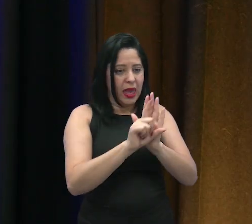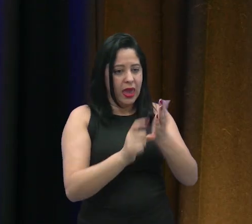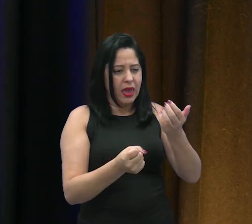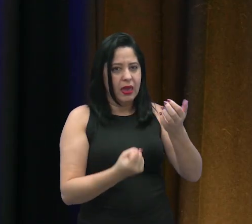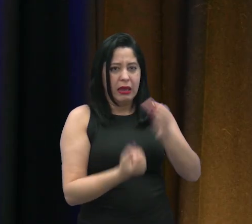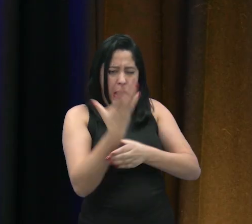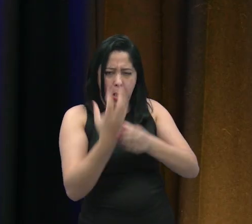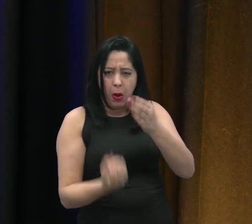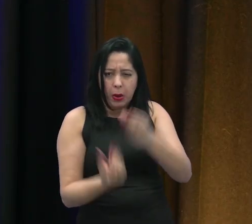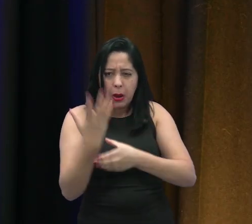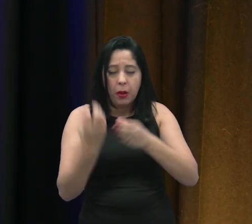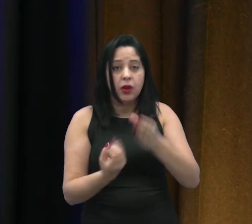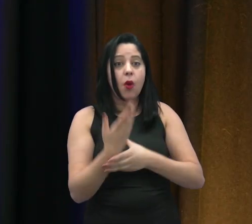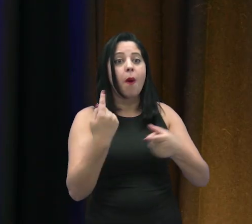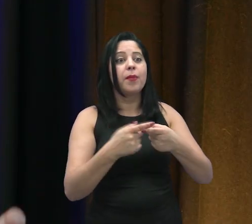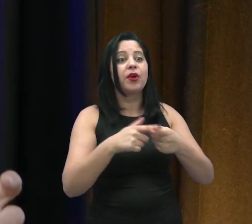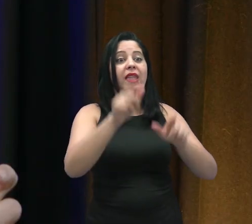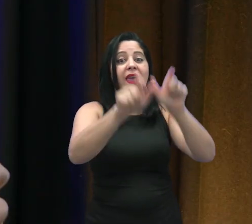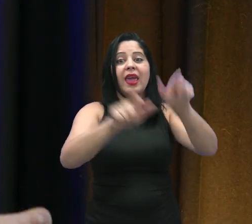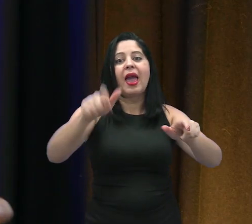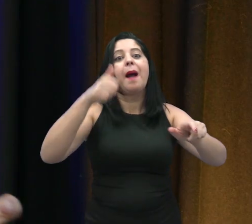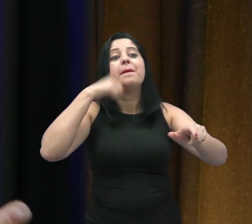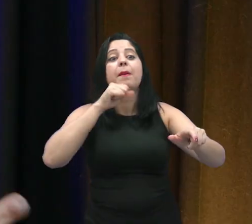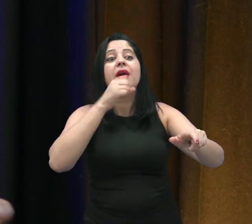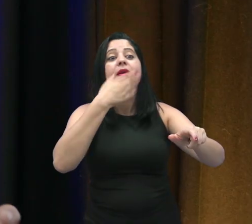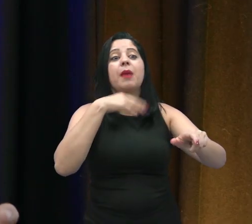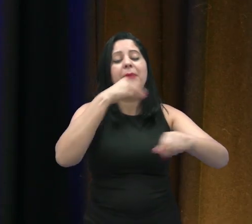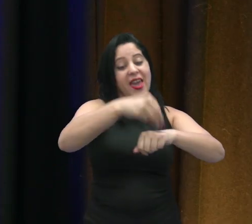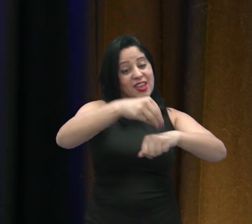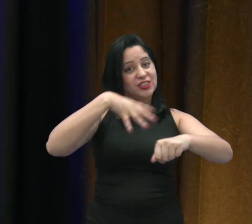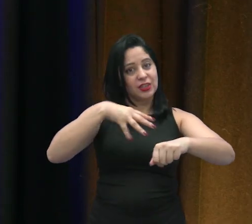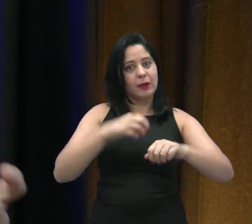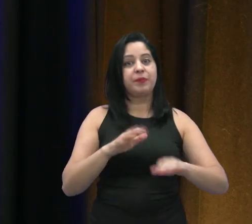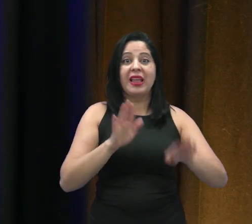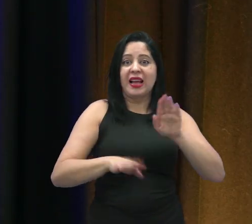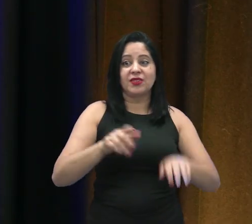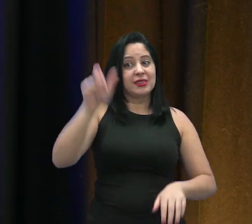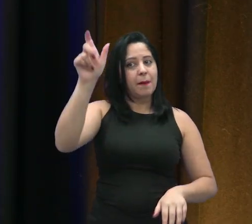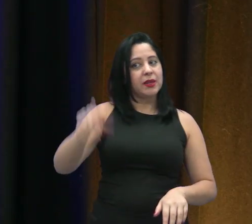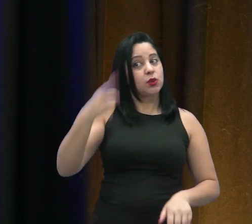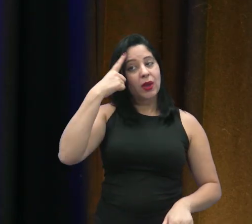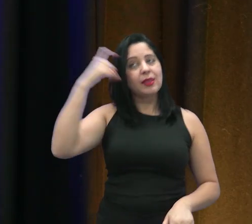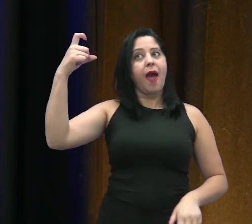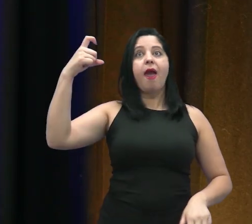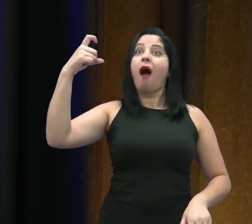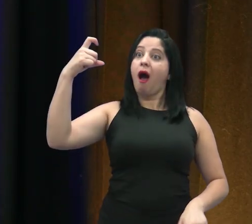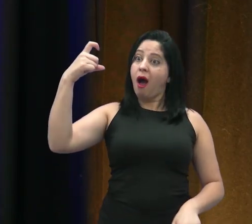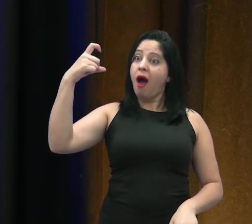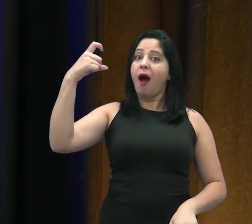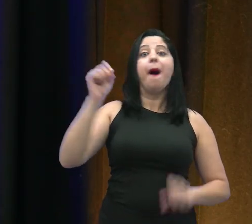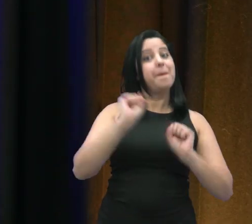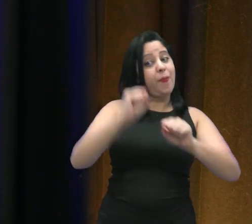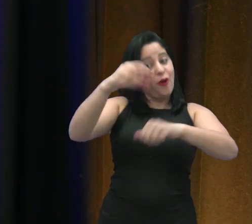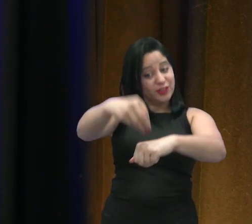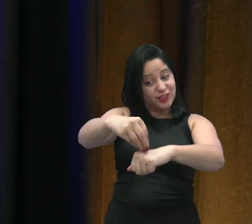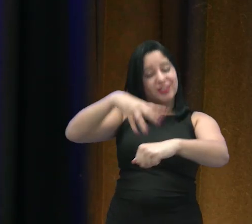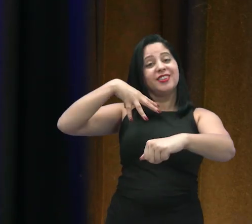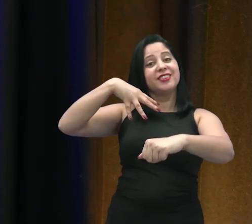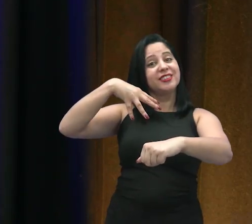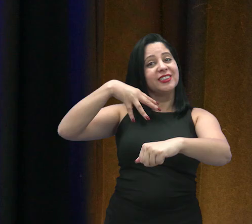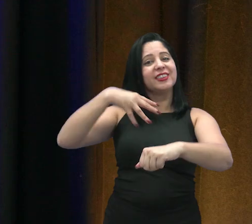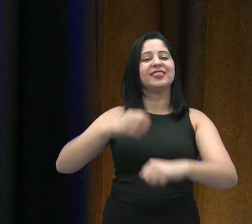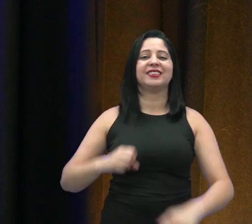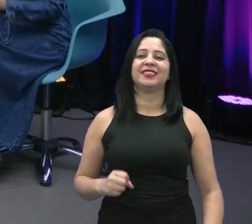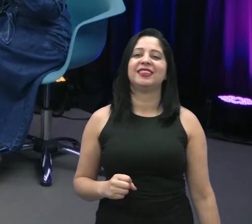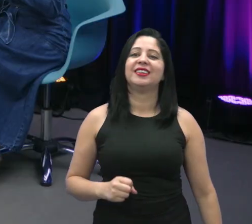envolvidos diretamente. Mas aquela pessoa que começa a se educar um pouquinho, às vezes ele tem uma ideia que ele já pegou de algum outro lugar, pode nos passar que vai